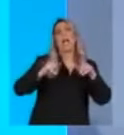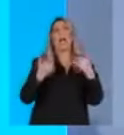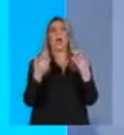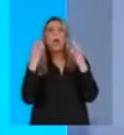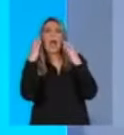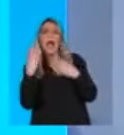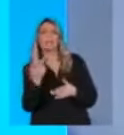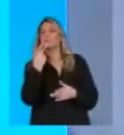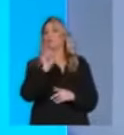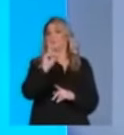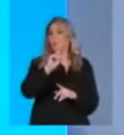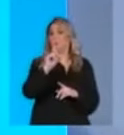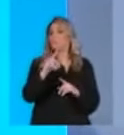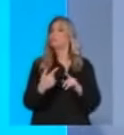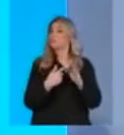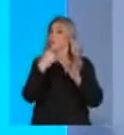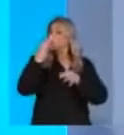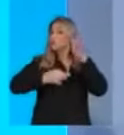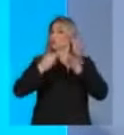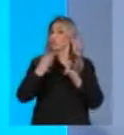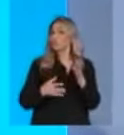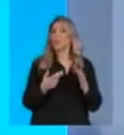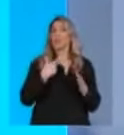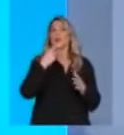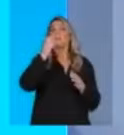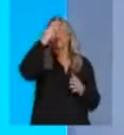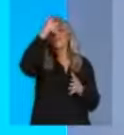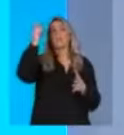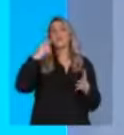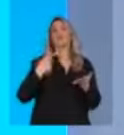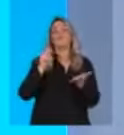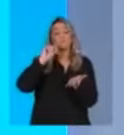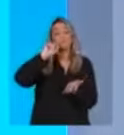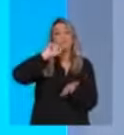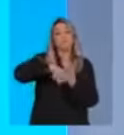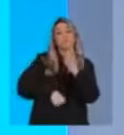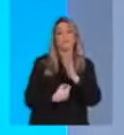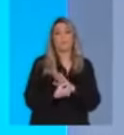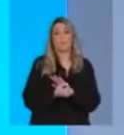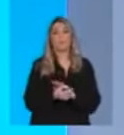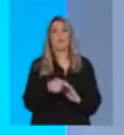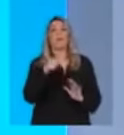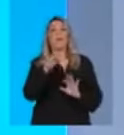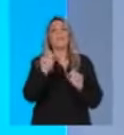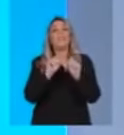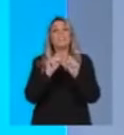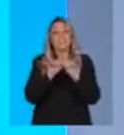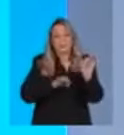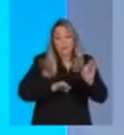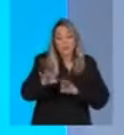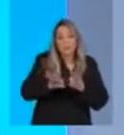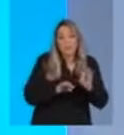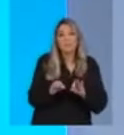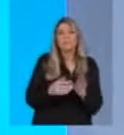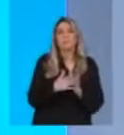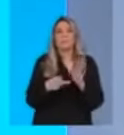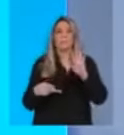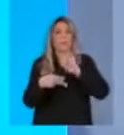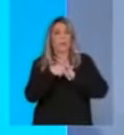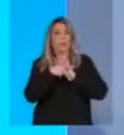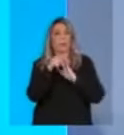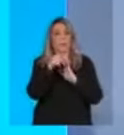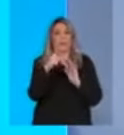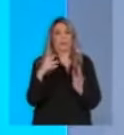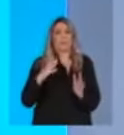uma representação na verdade a prefeitura contratou a Maquin para fazer um planejamento estratégico paraa cidade